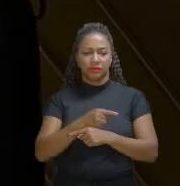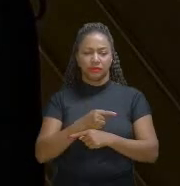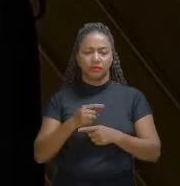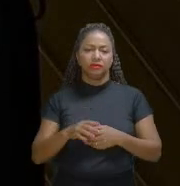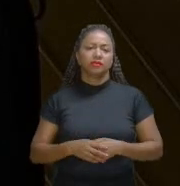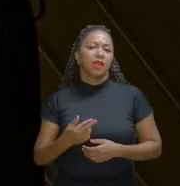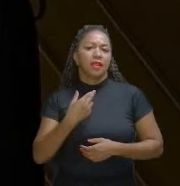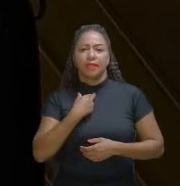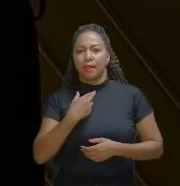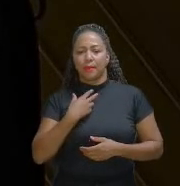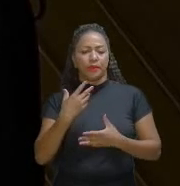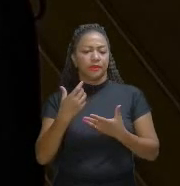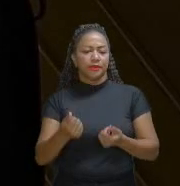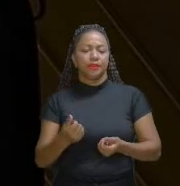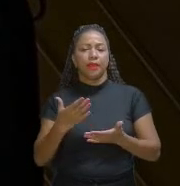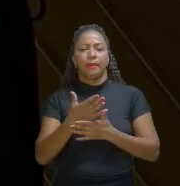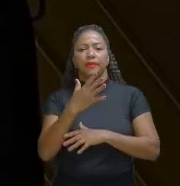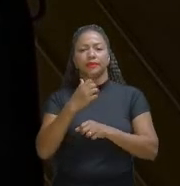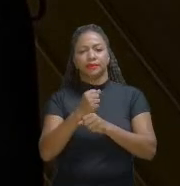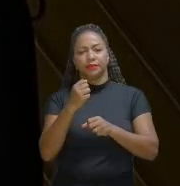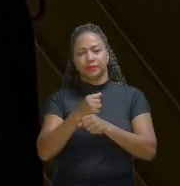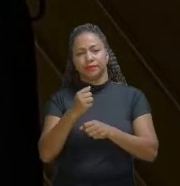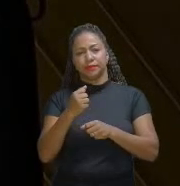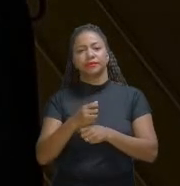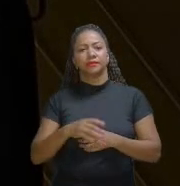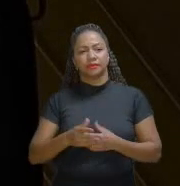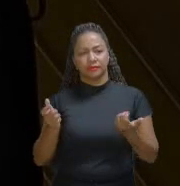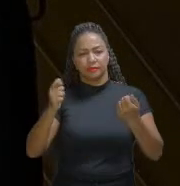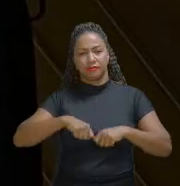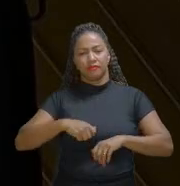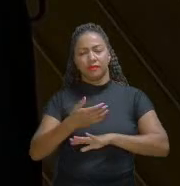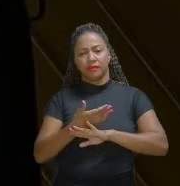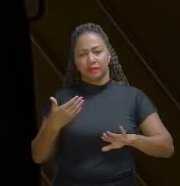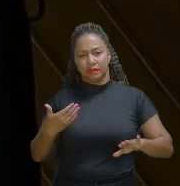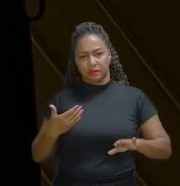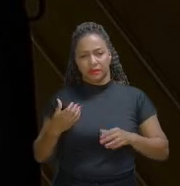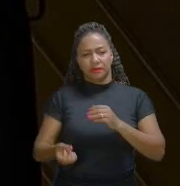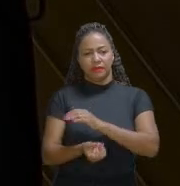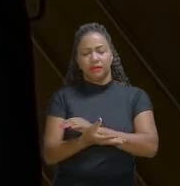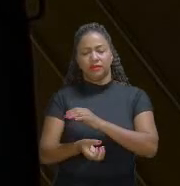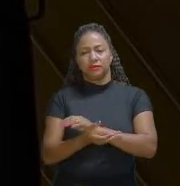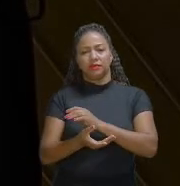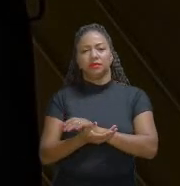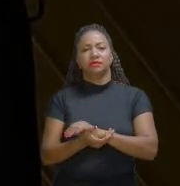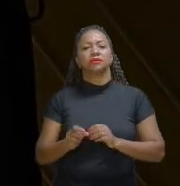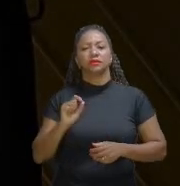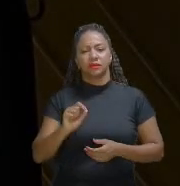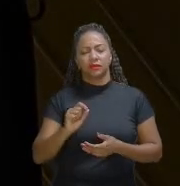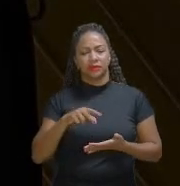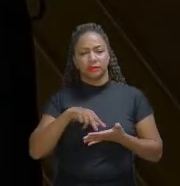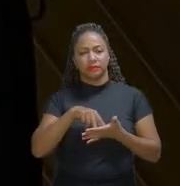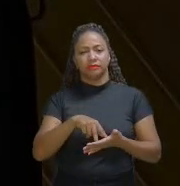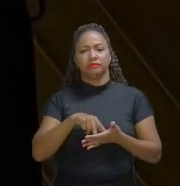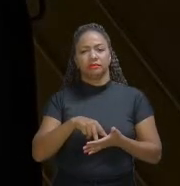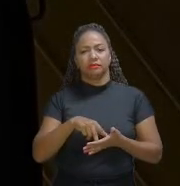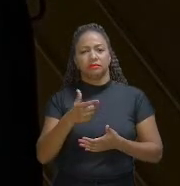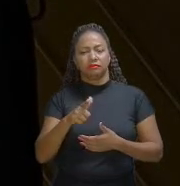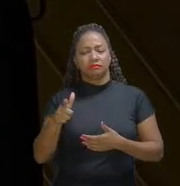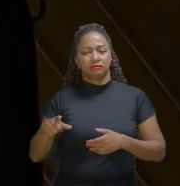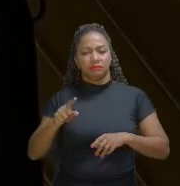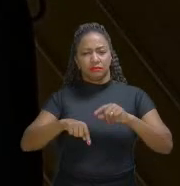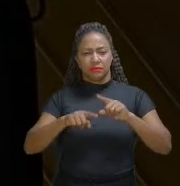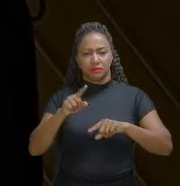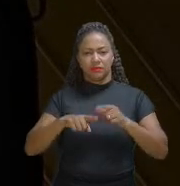Não se pode afirmar que a aprovação das contas isoladamente seja capaz de afastar a ocorrência de fraude. Sustenta-se sim, inexistindo outros